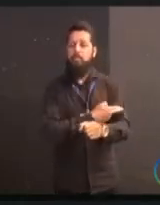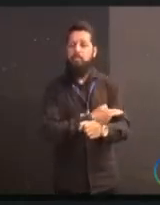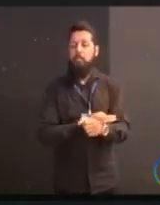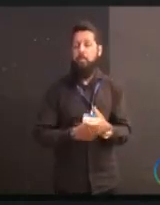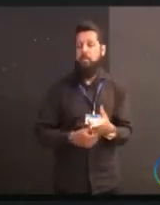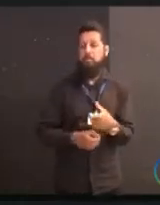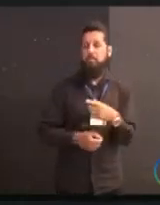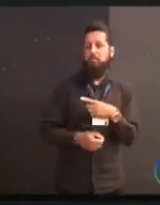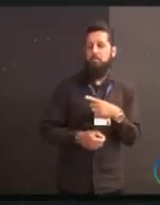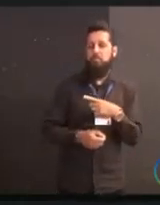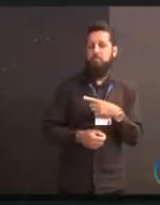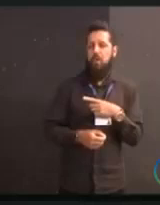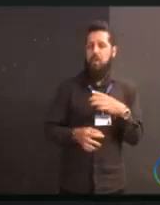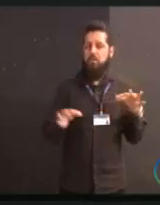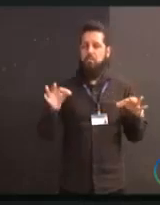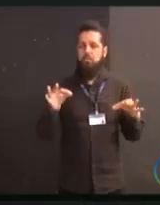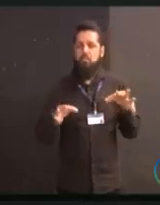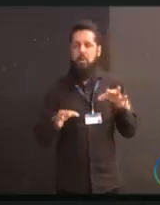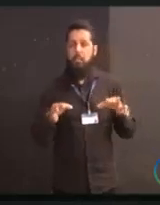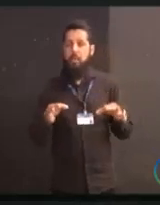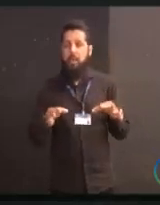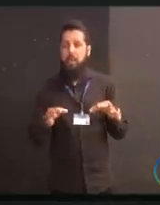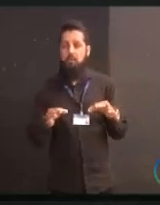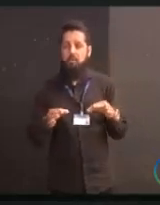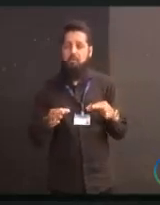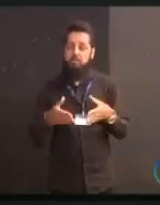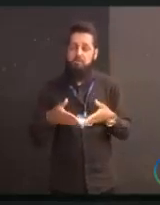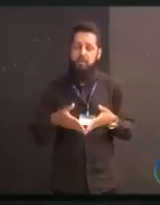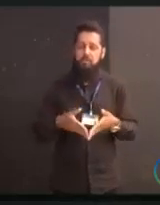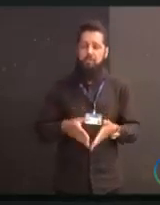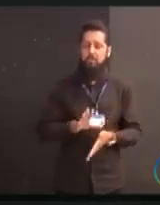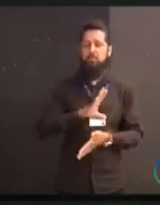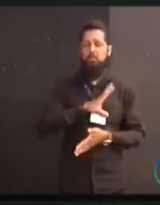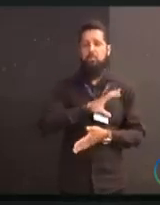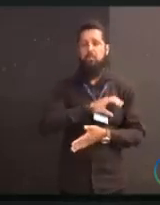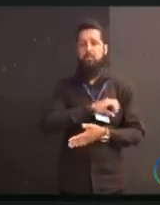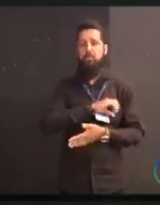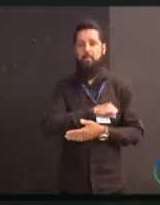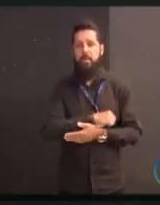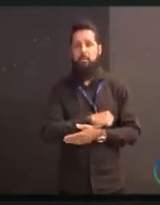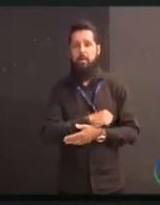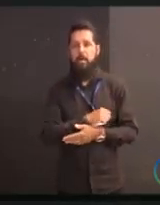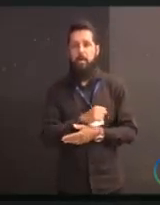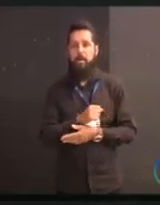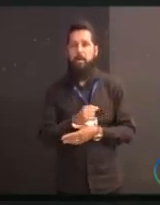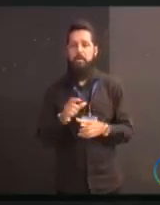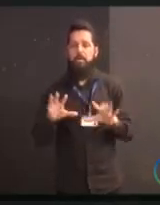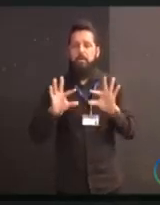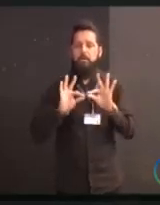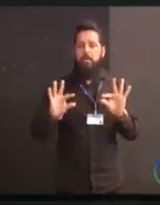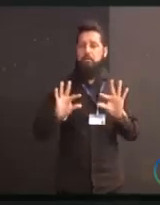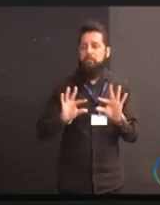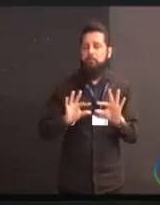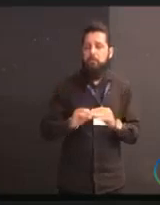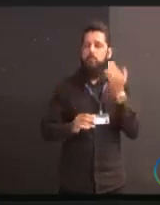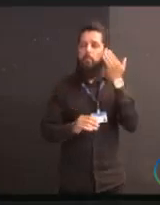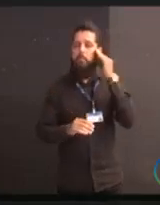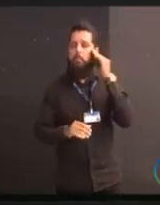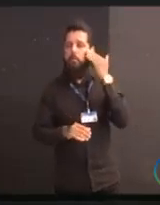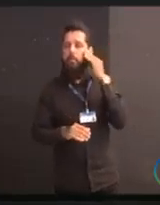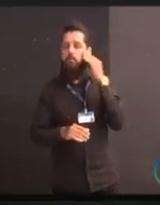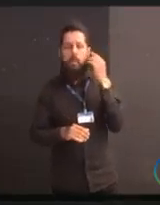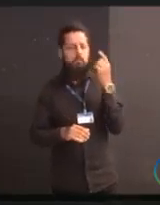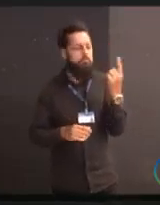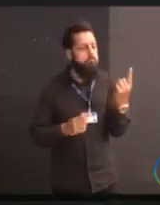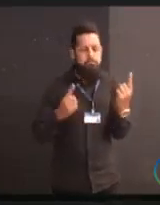há quem nasceu para amar. E é tão simples entender em qual lado a gente está.